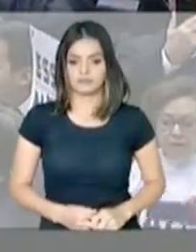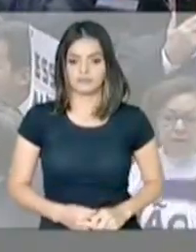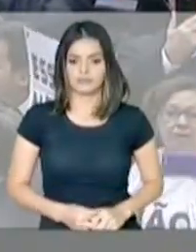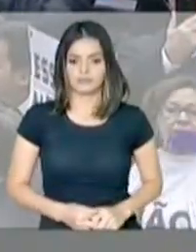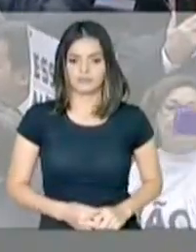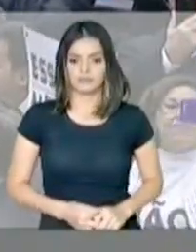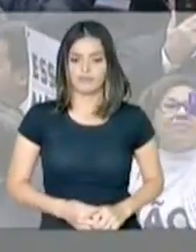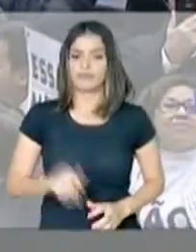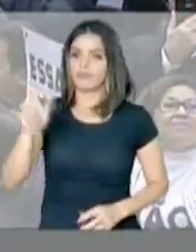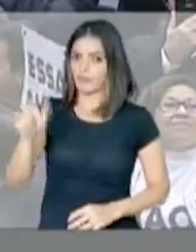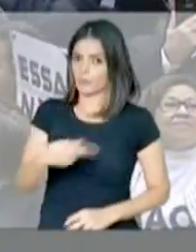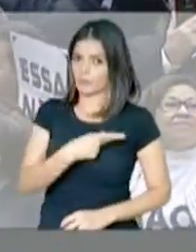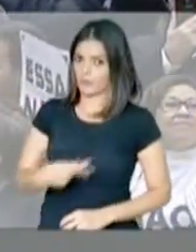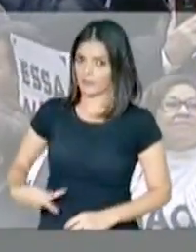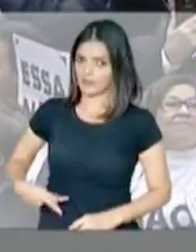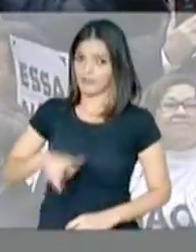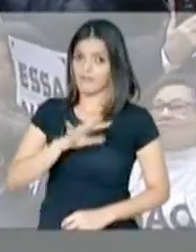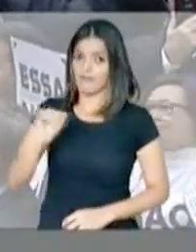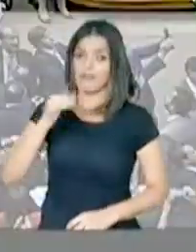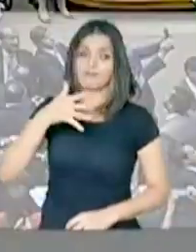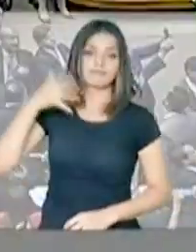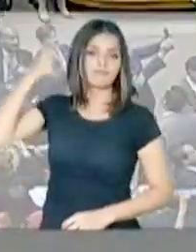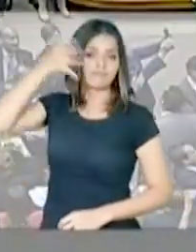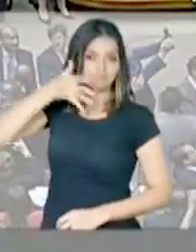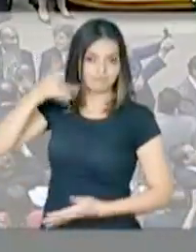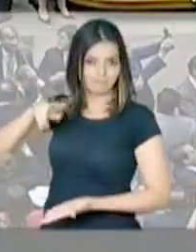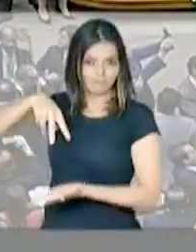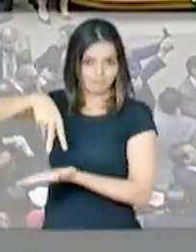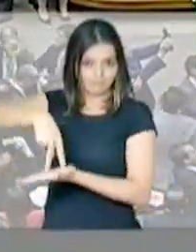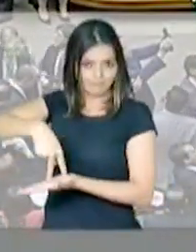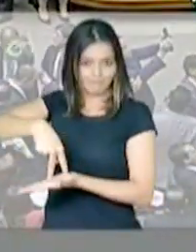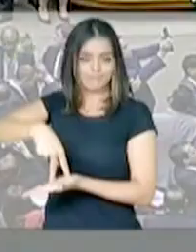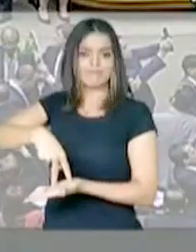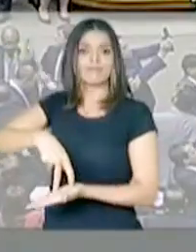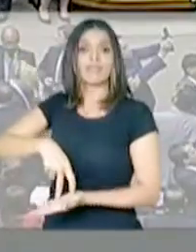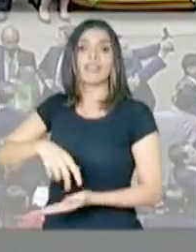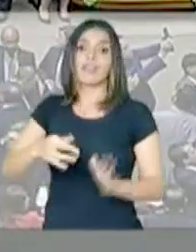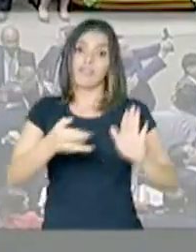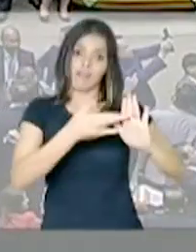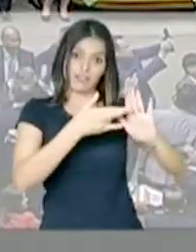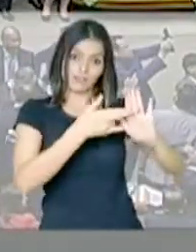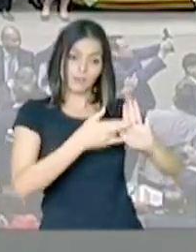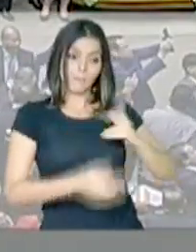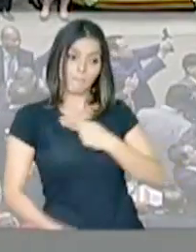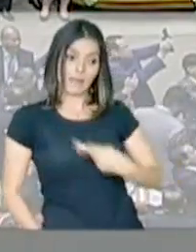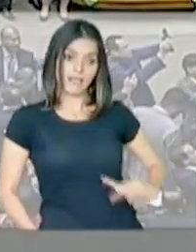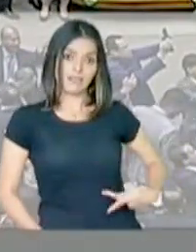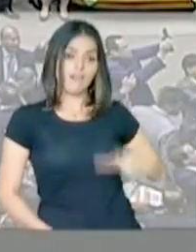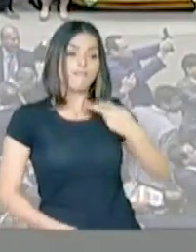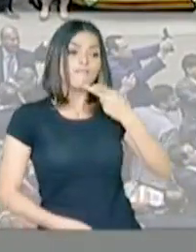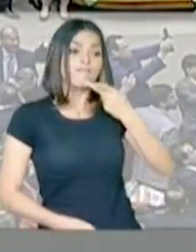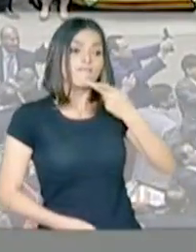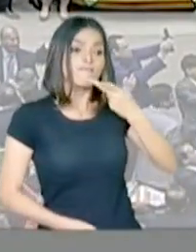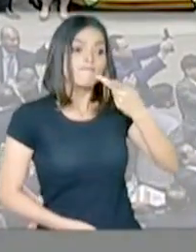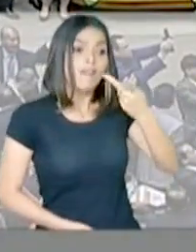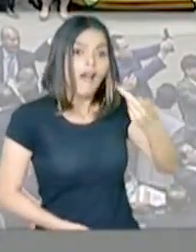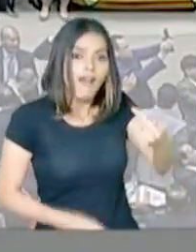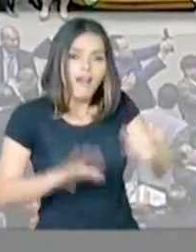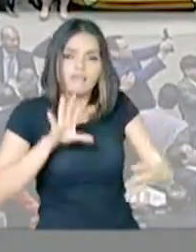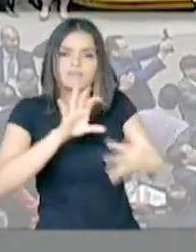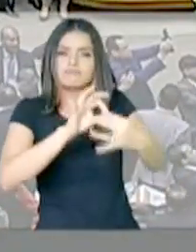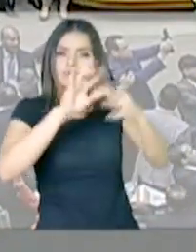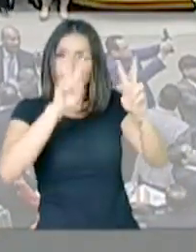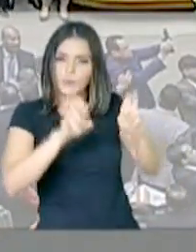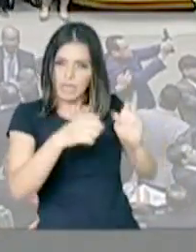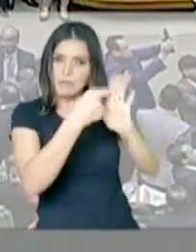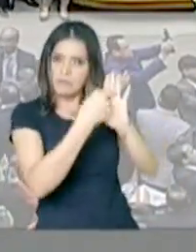uma soma de idade mínima mais tempo de contribuição. A idade mínima seria de 60 anos para os homens e 55 para as